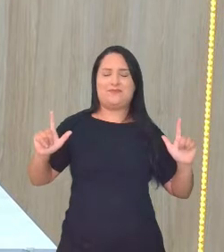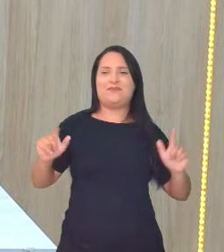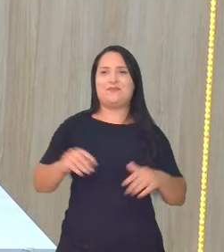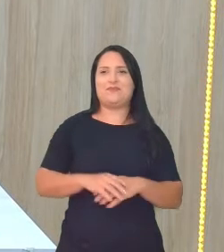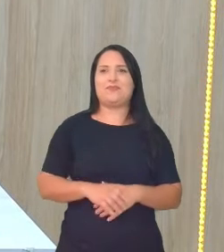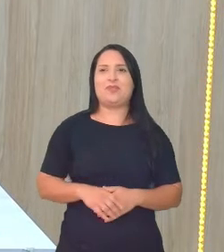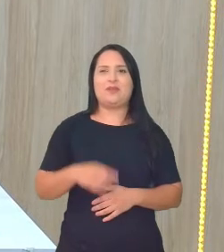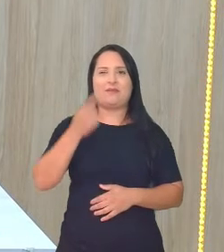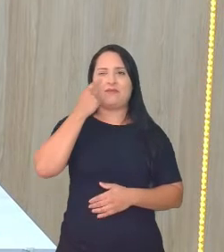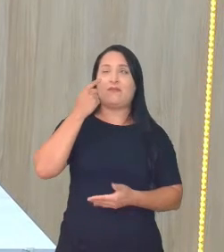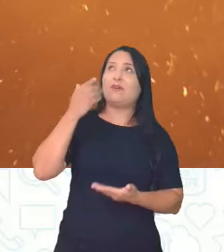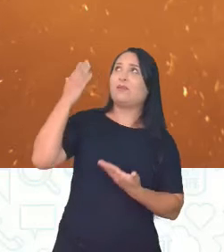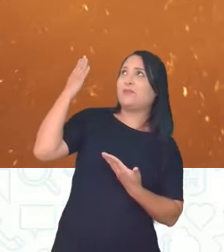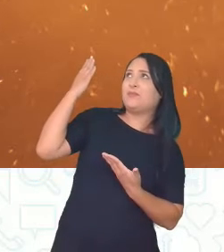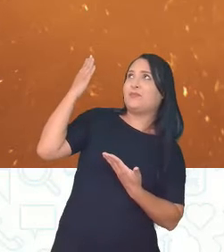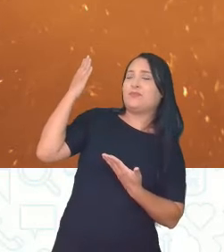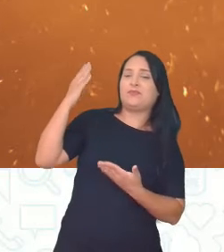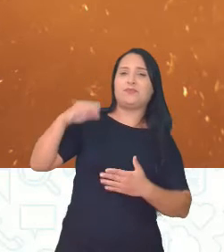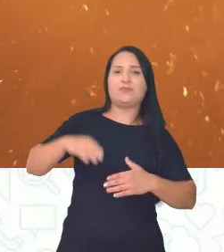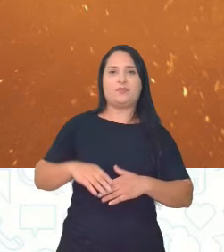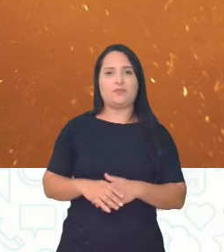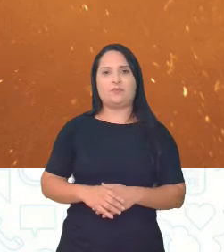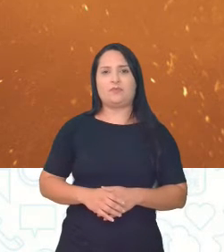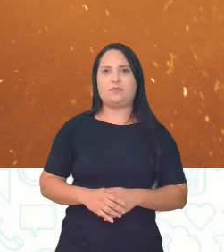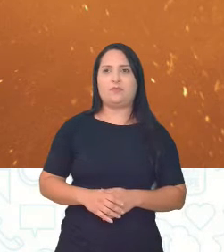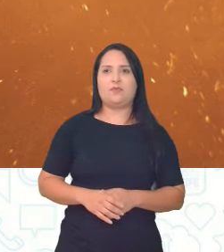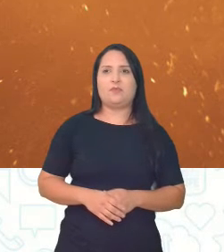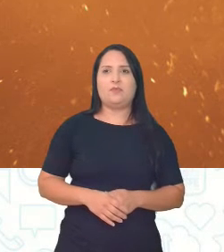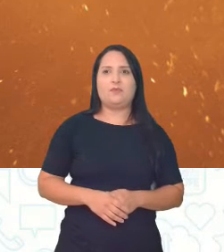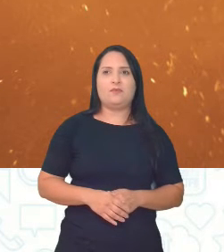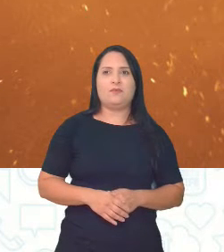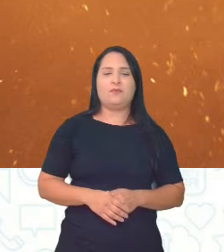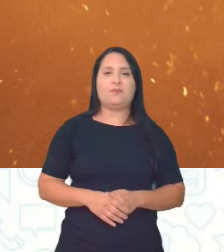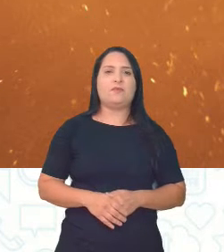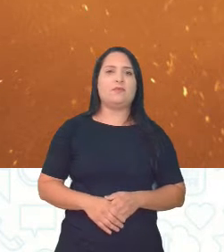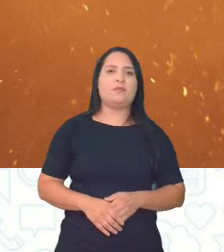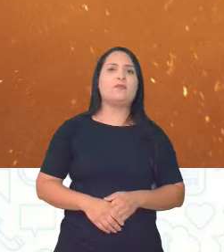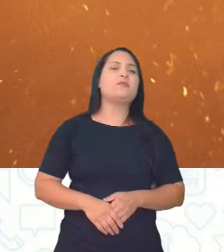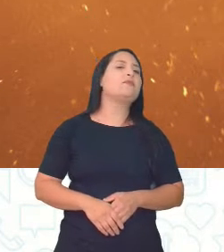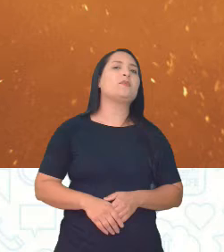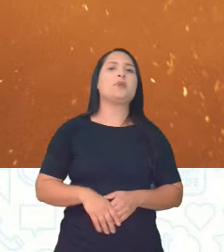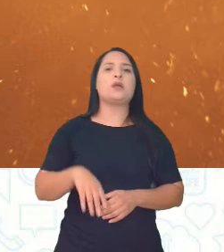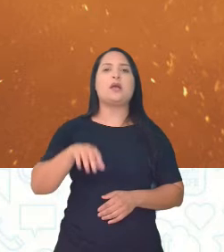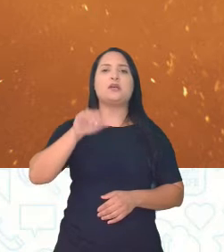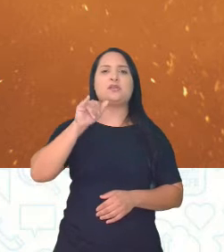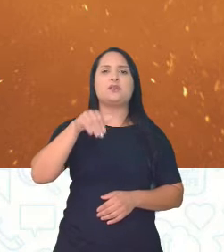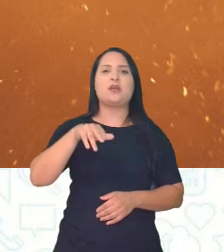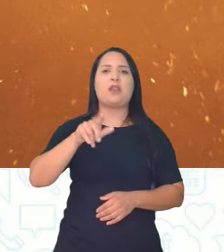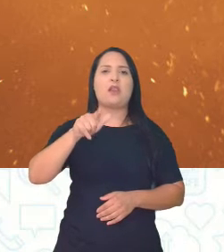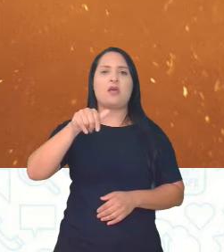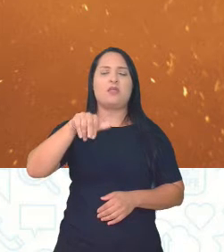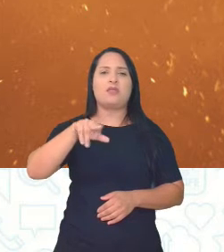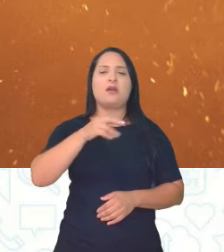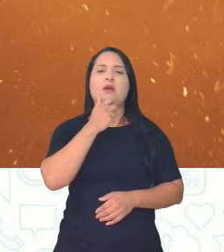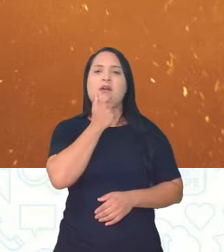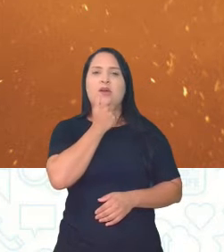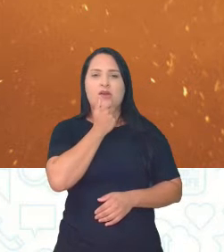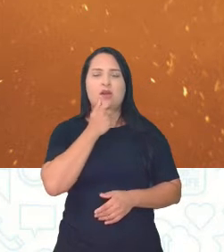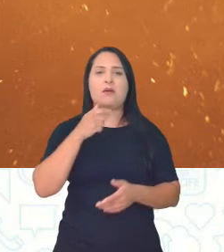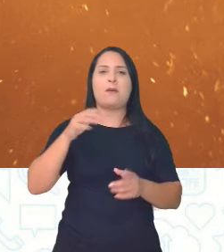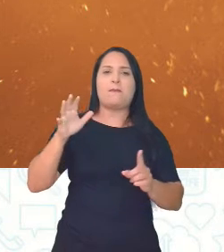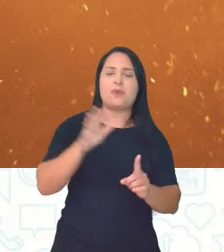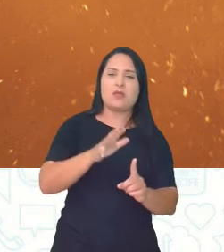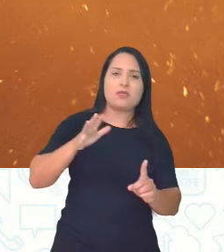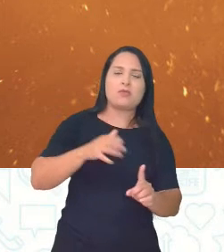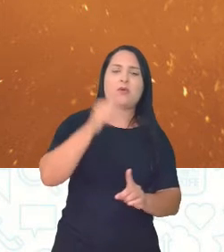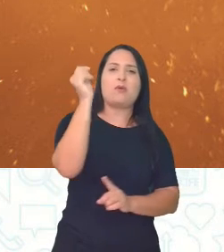em tela cheia. A Inglaterra interveio no conflito, né, pressionando o Brasil e a Argentina a assinar